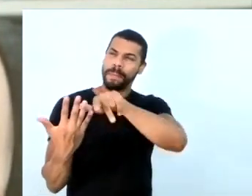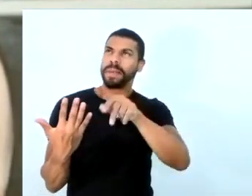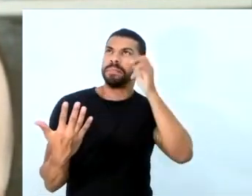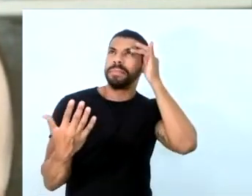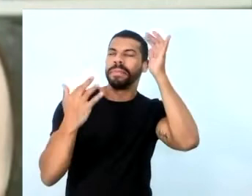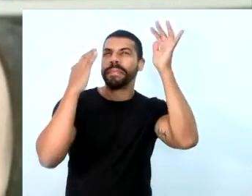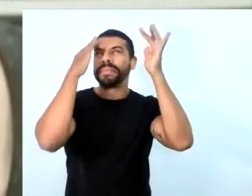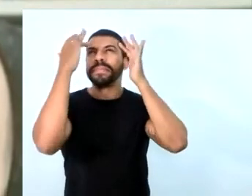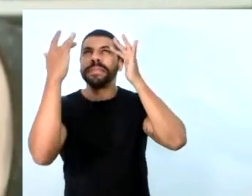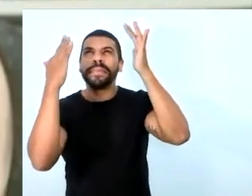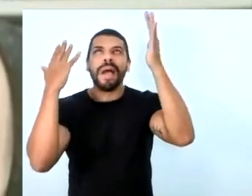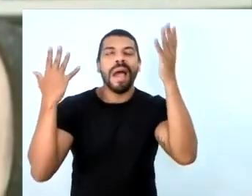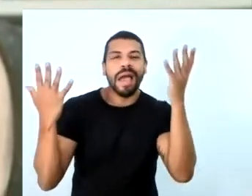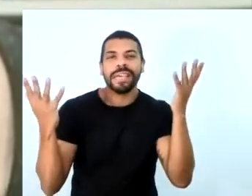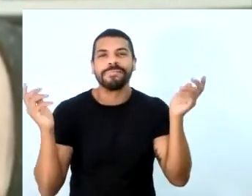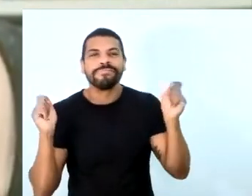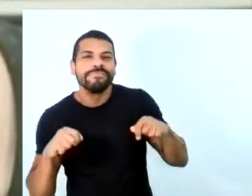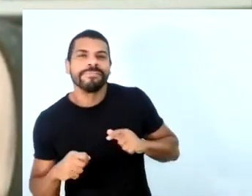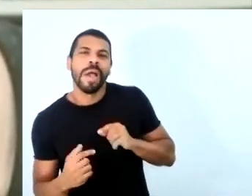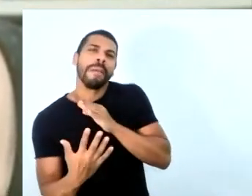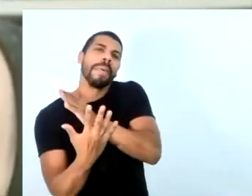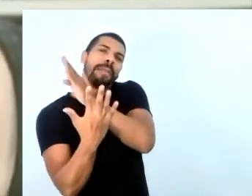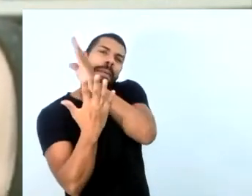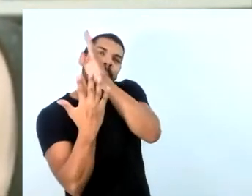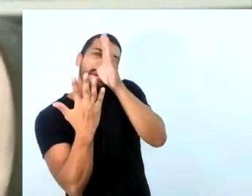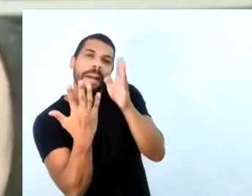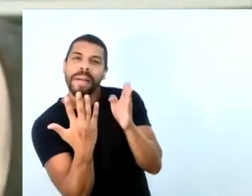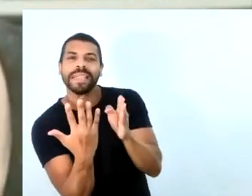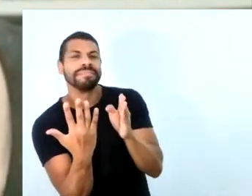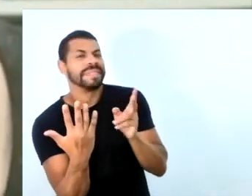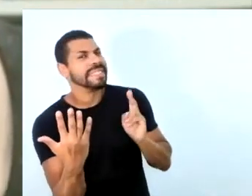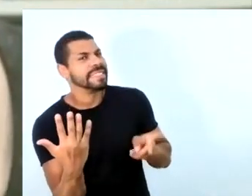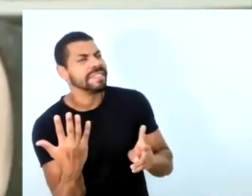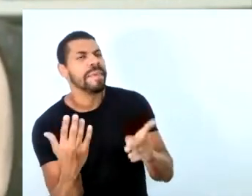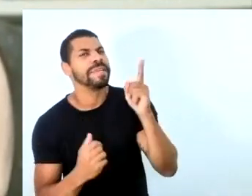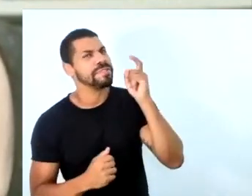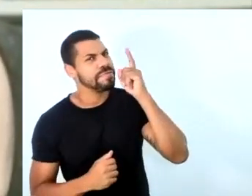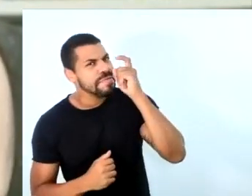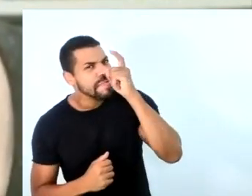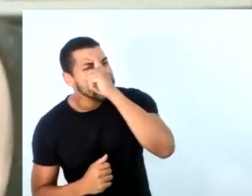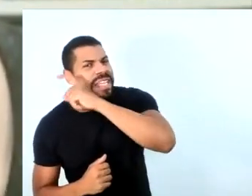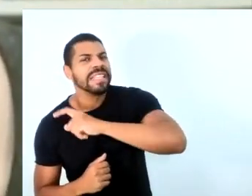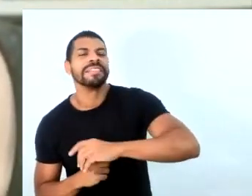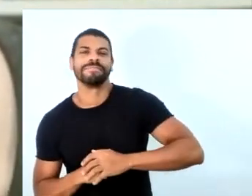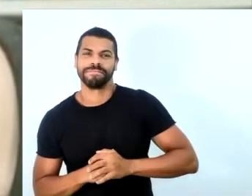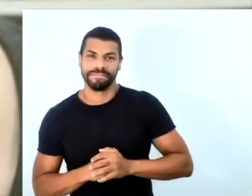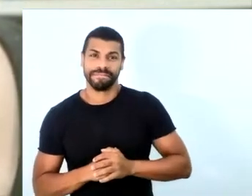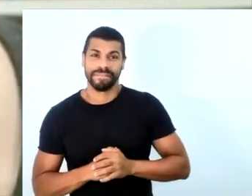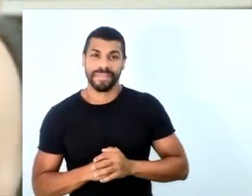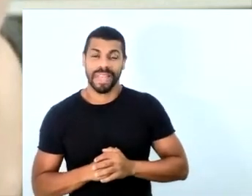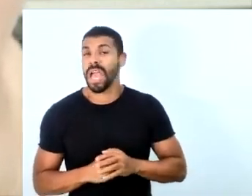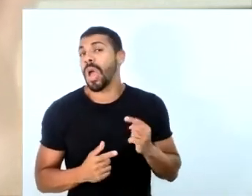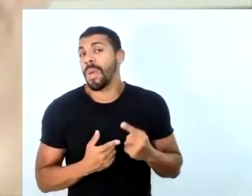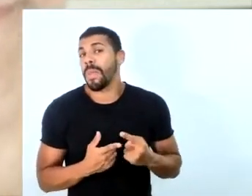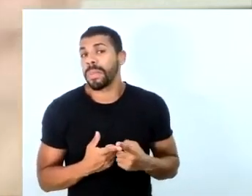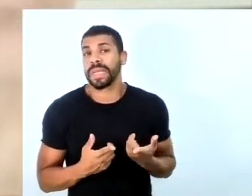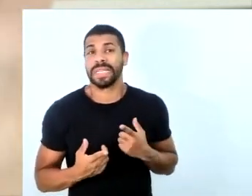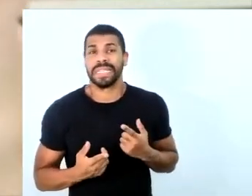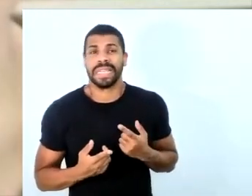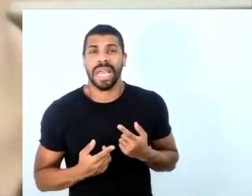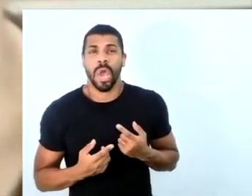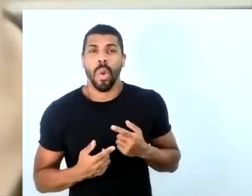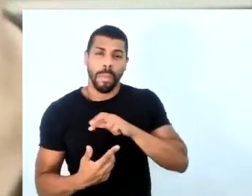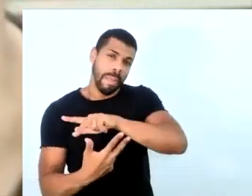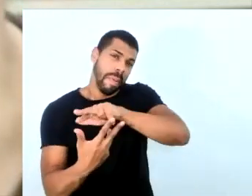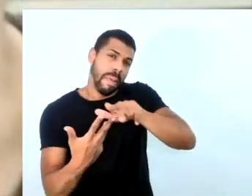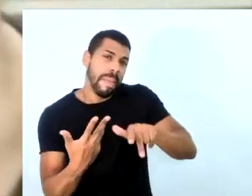vários lugares, sabe? De você acessar vários lugares. Sempre foi difícil acessar esse lugar, porque os equipamentos são